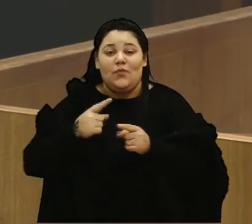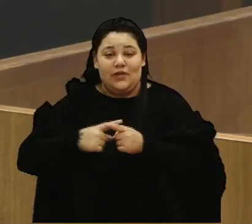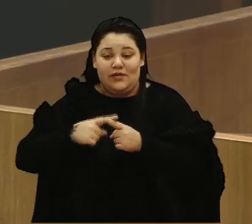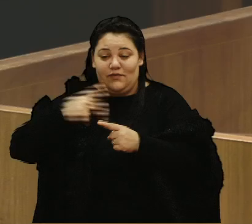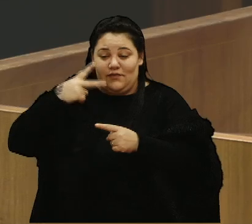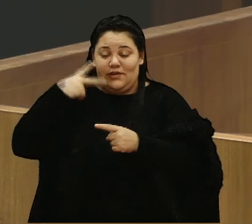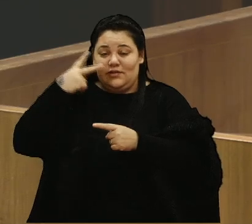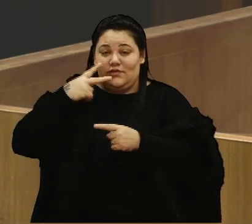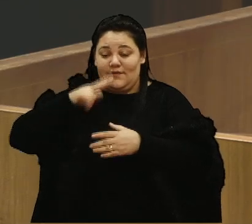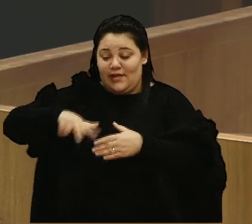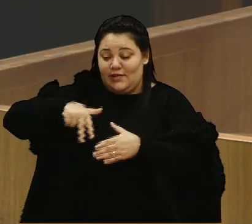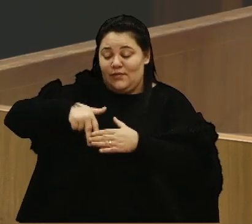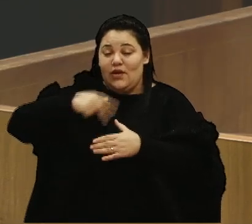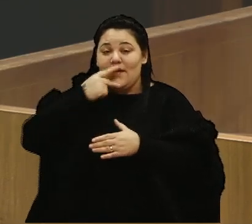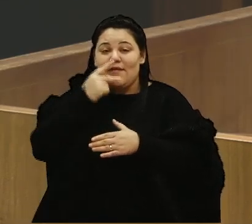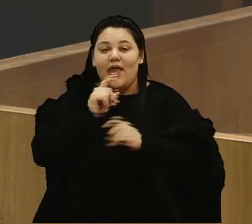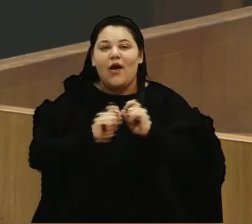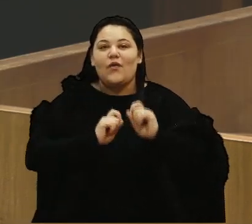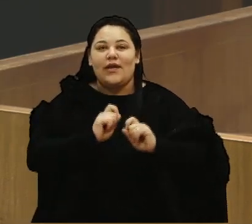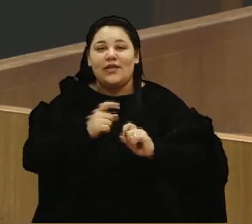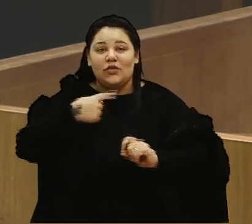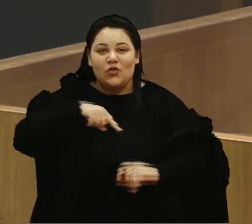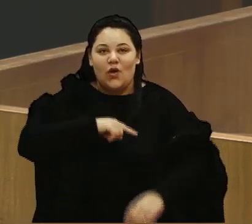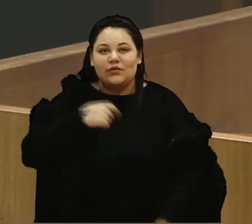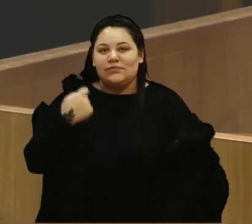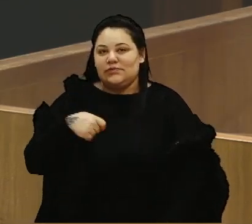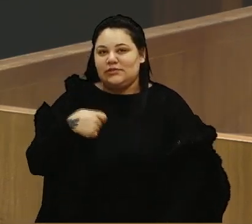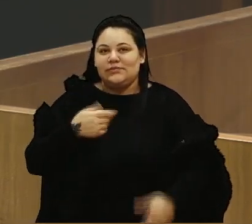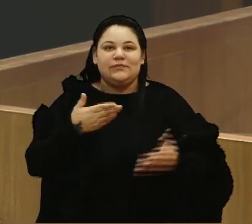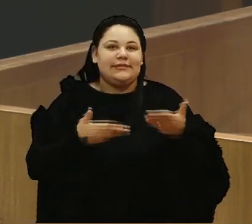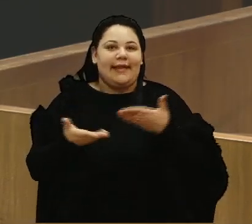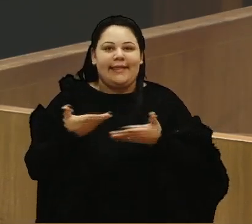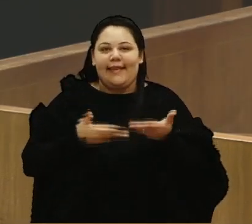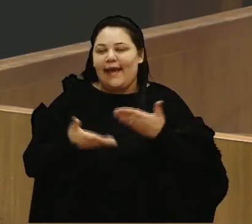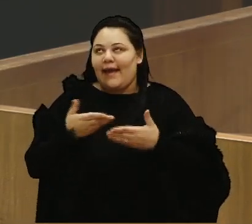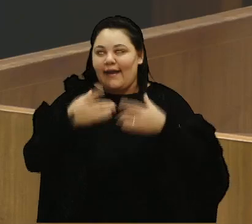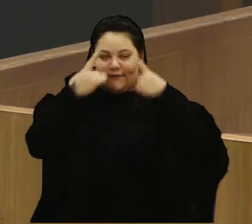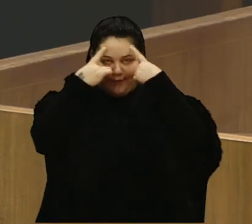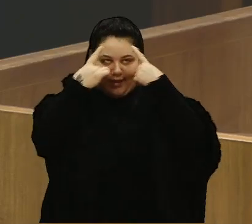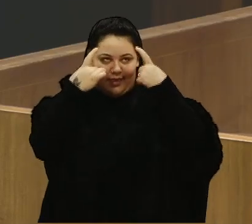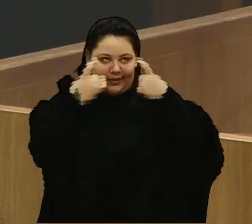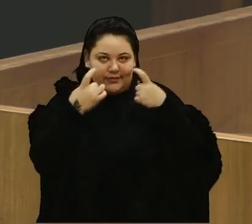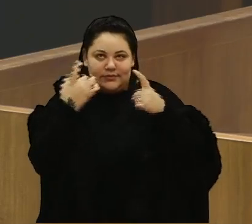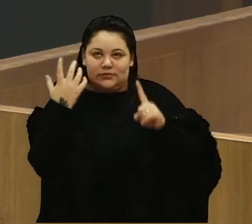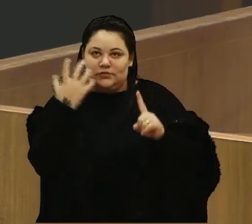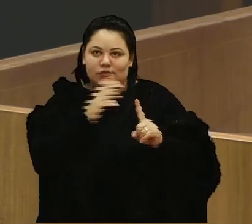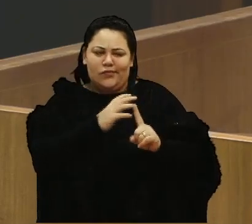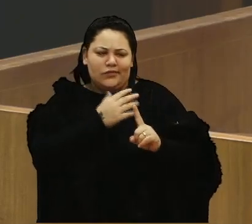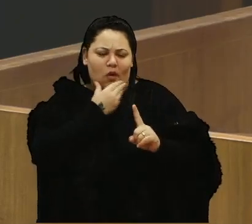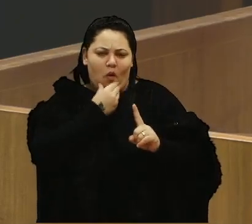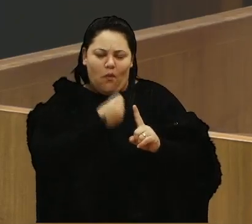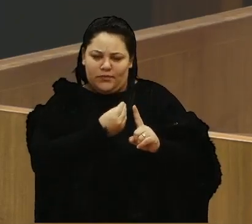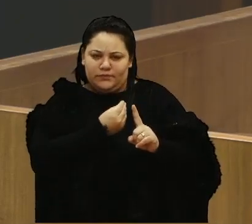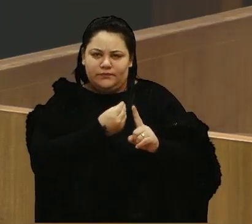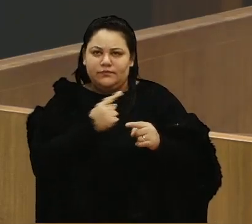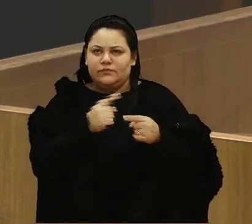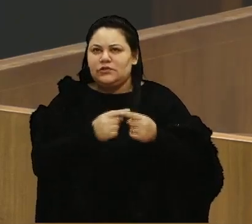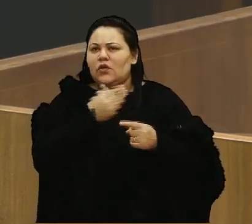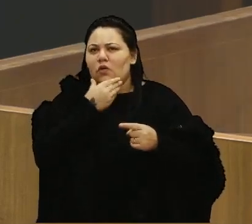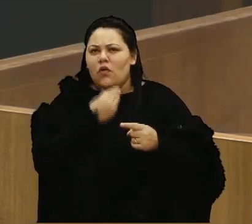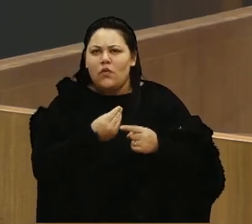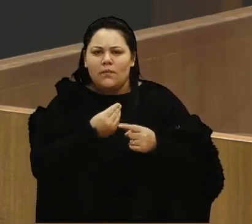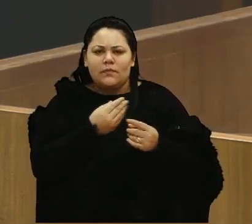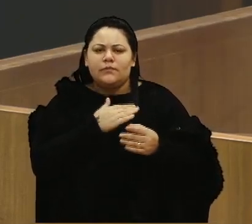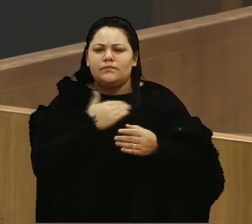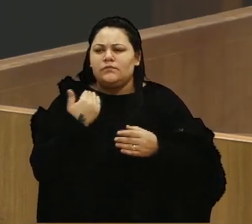tribuna dizer que nós precisamos tratar a questão da violência contra os homens, porque os homens morrem muito mais do que